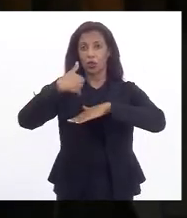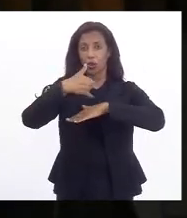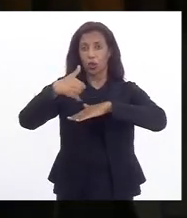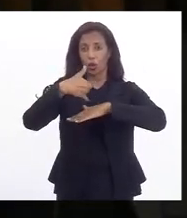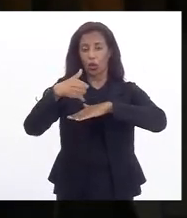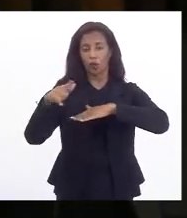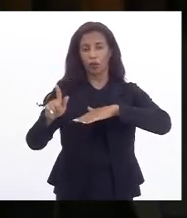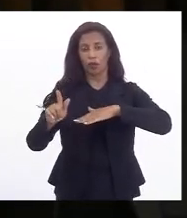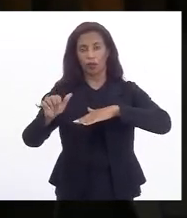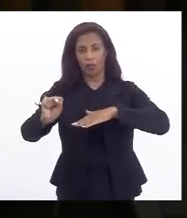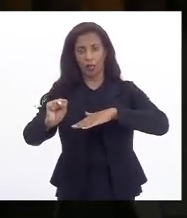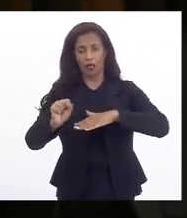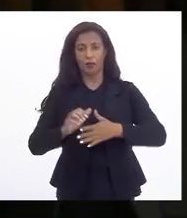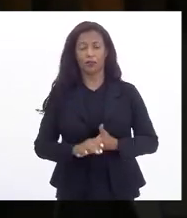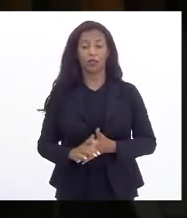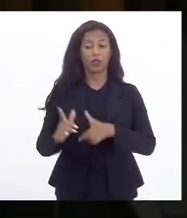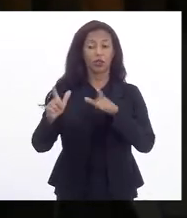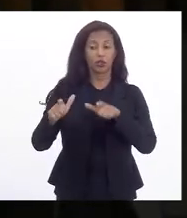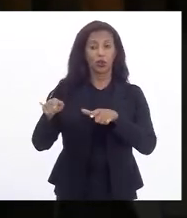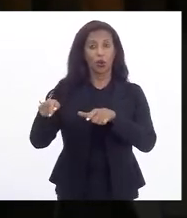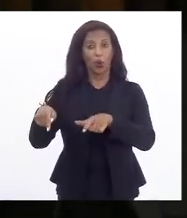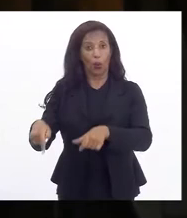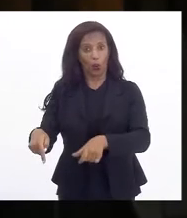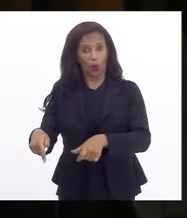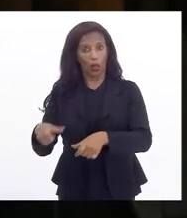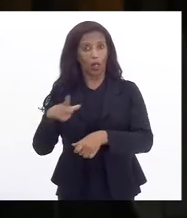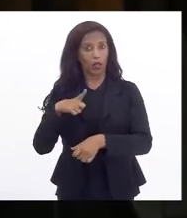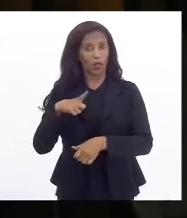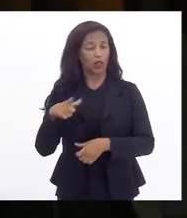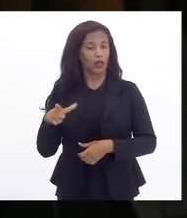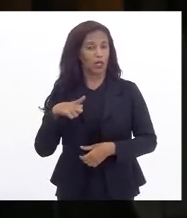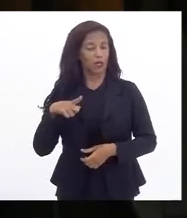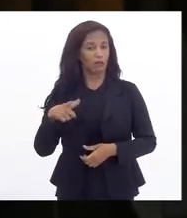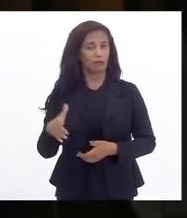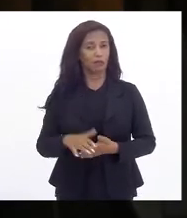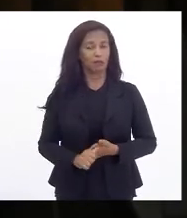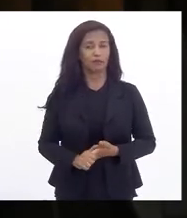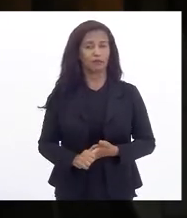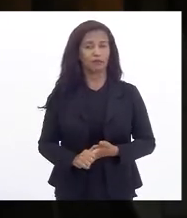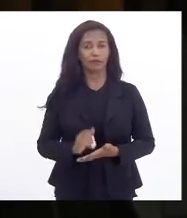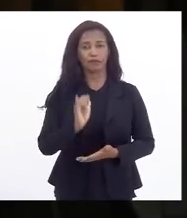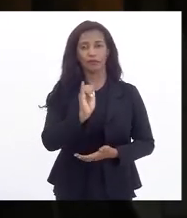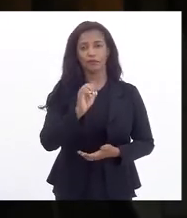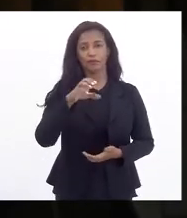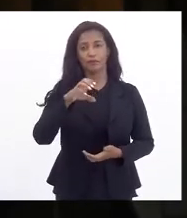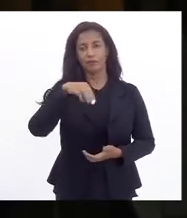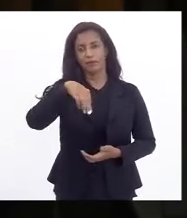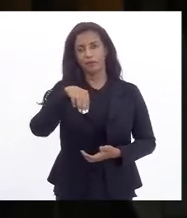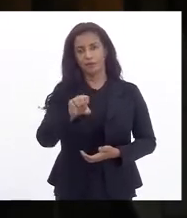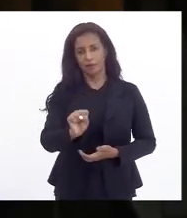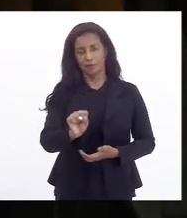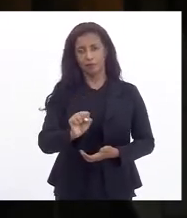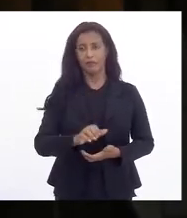gás de onde Aí desconta o ICMS